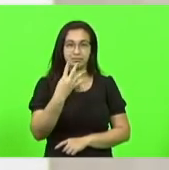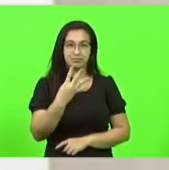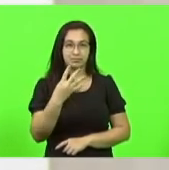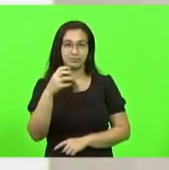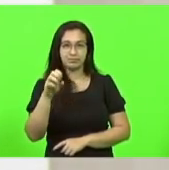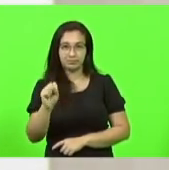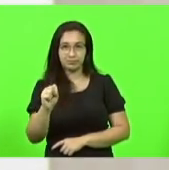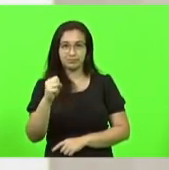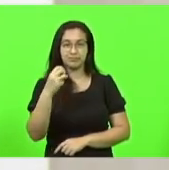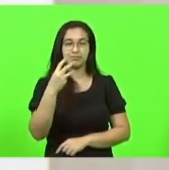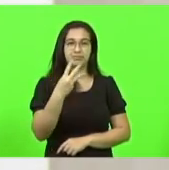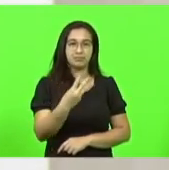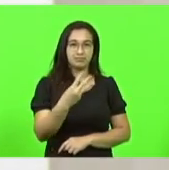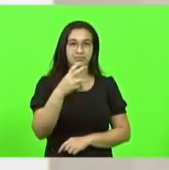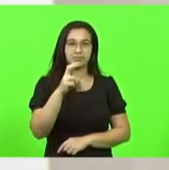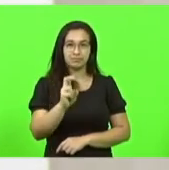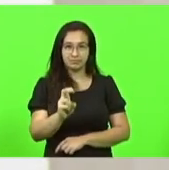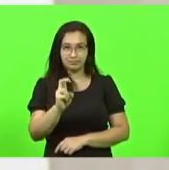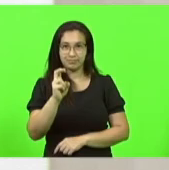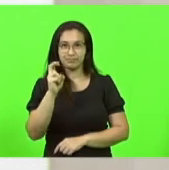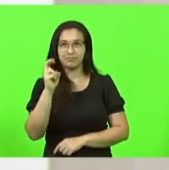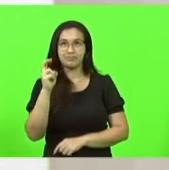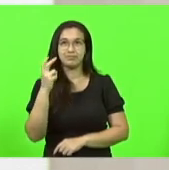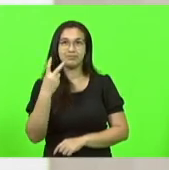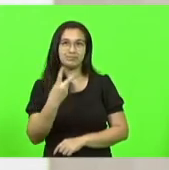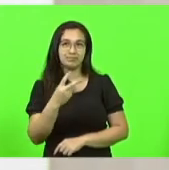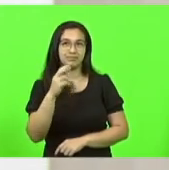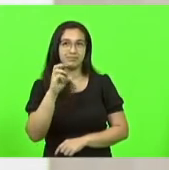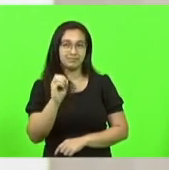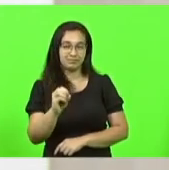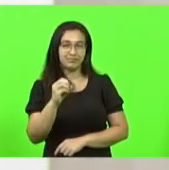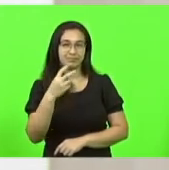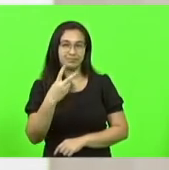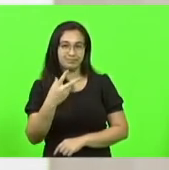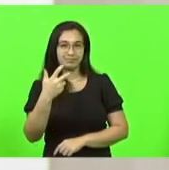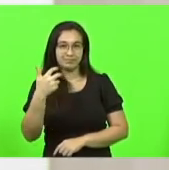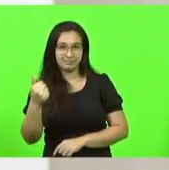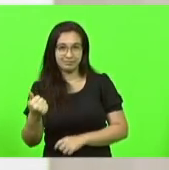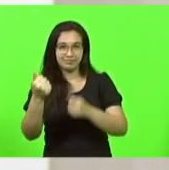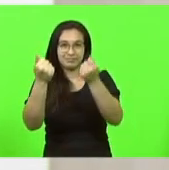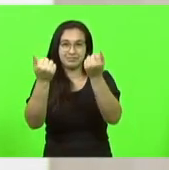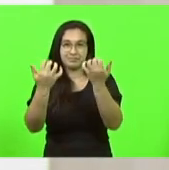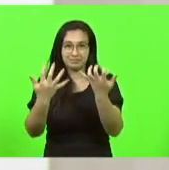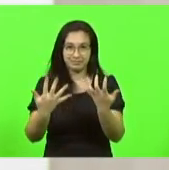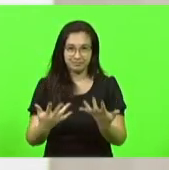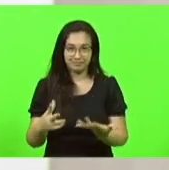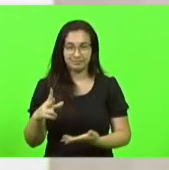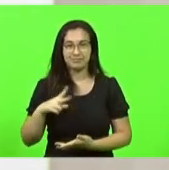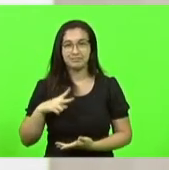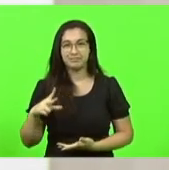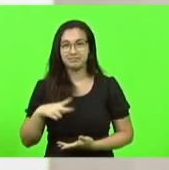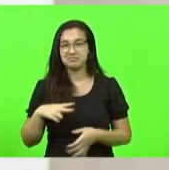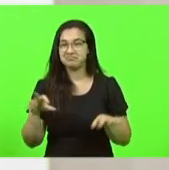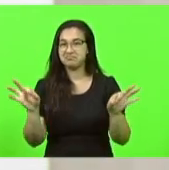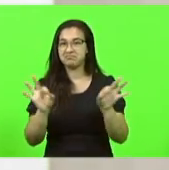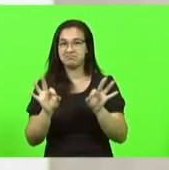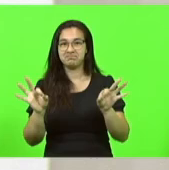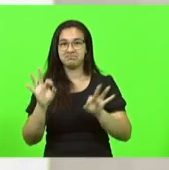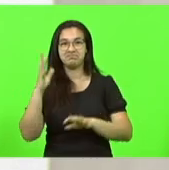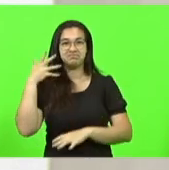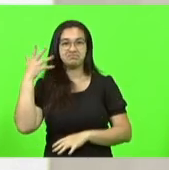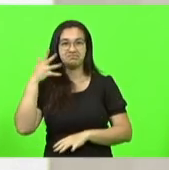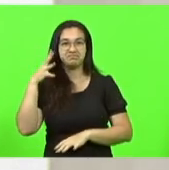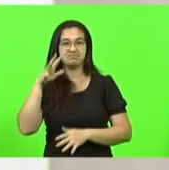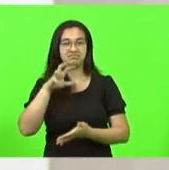-350-2021. Explicações pessoais. Não houve oradores